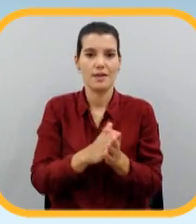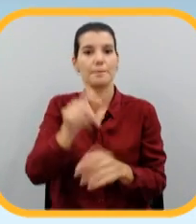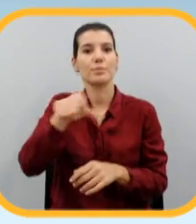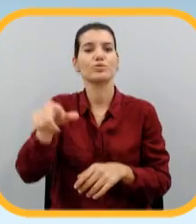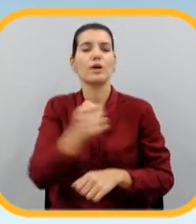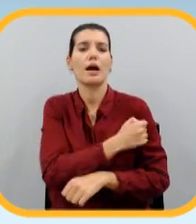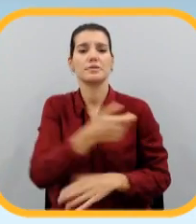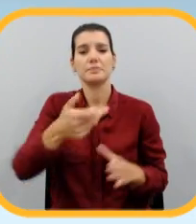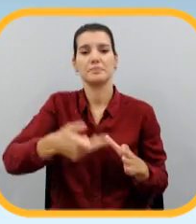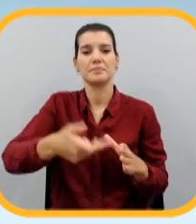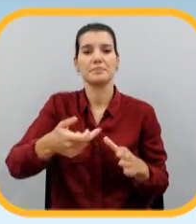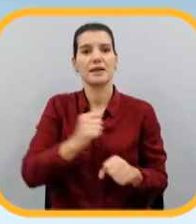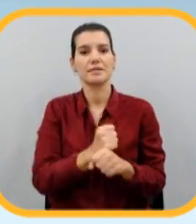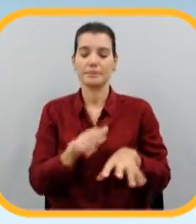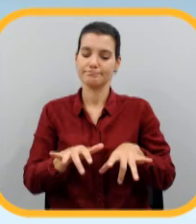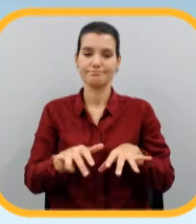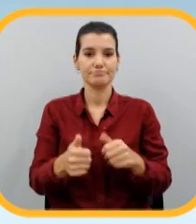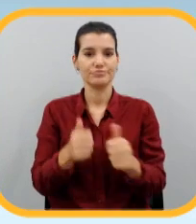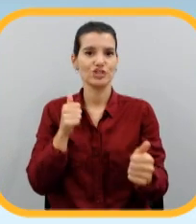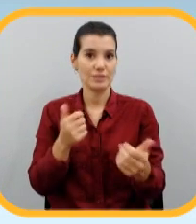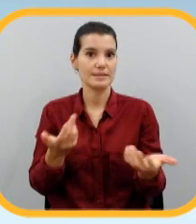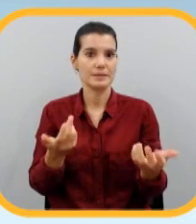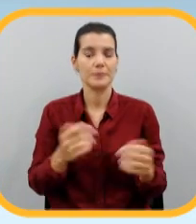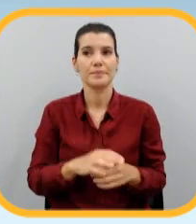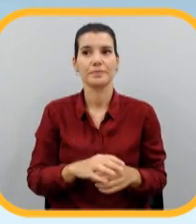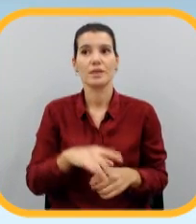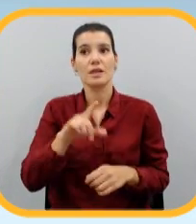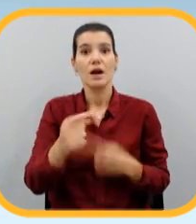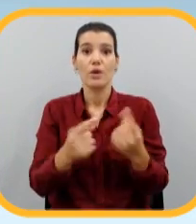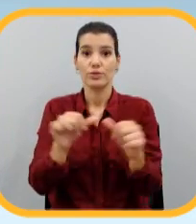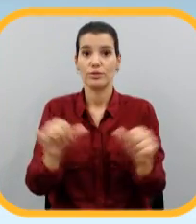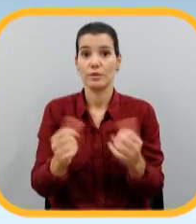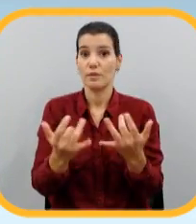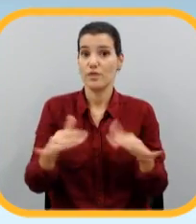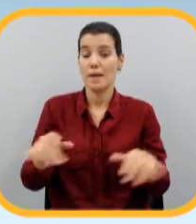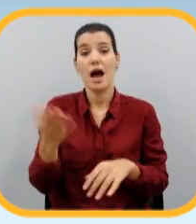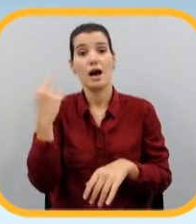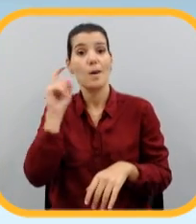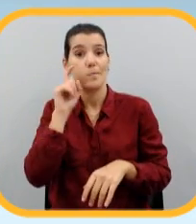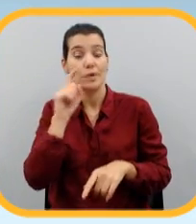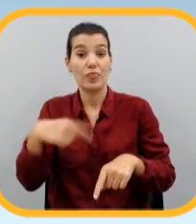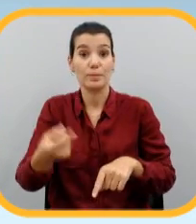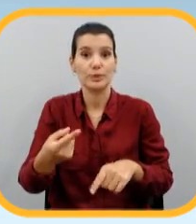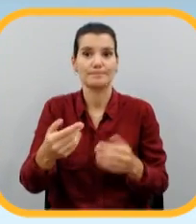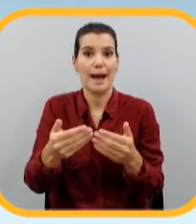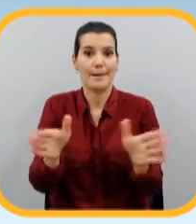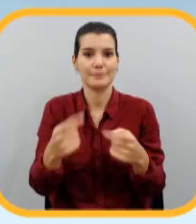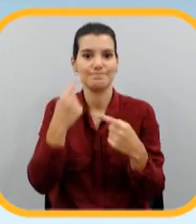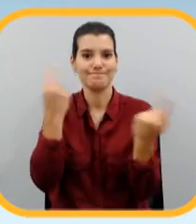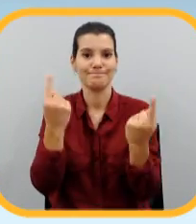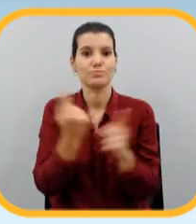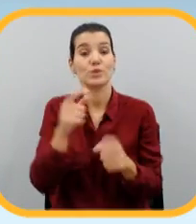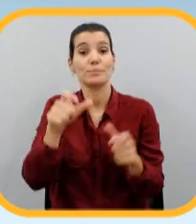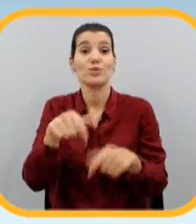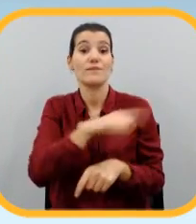houve um grande aproveitamento do facto das pessoas estarem em casa e começarem a trabalhar remotamente. Houve também mais exposição de alguns sistemas informáticos que estavam protegidos